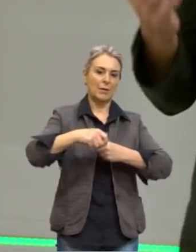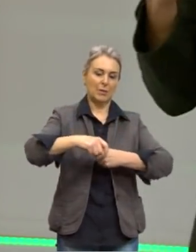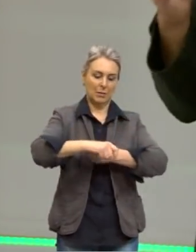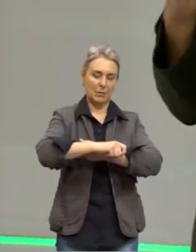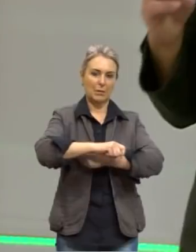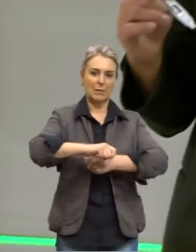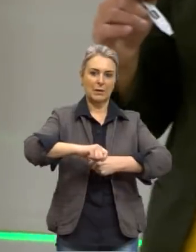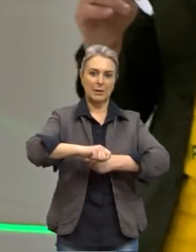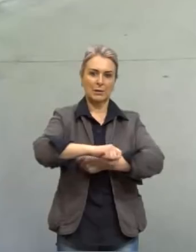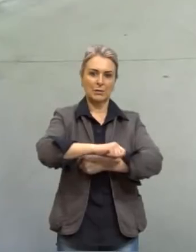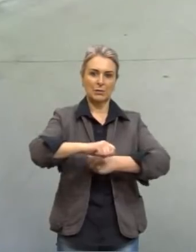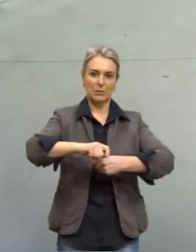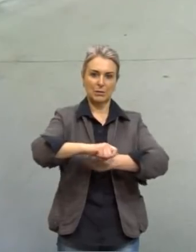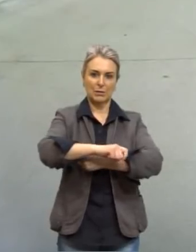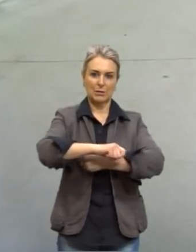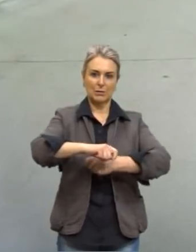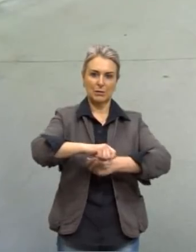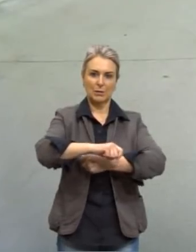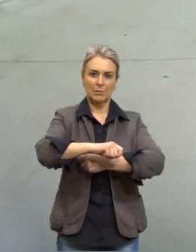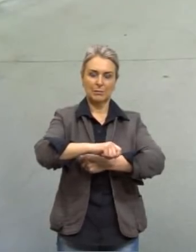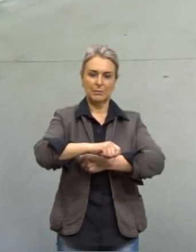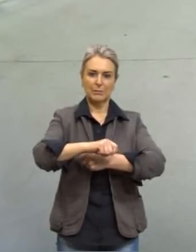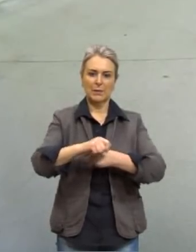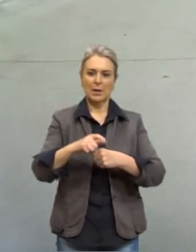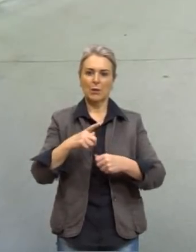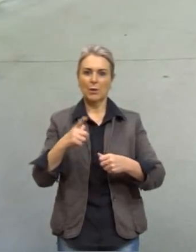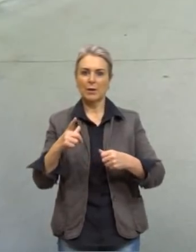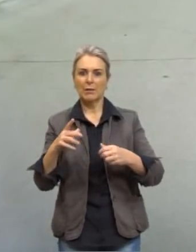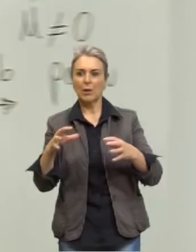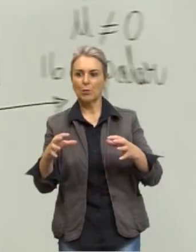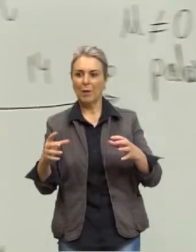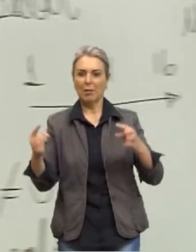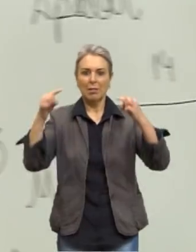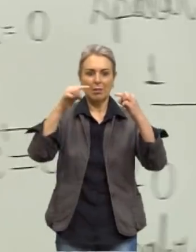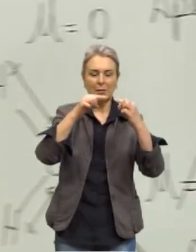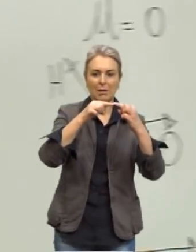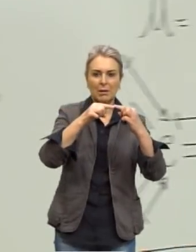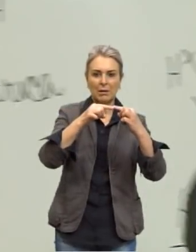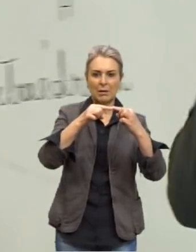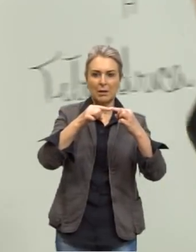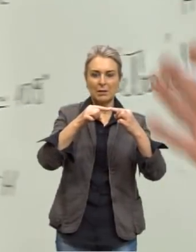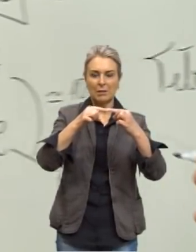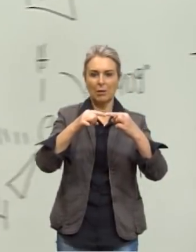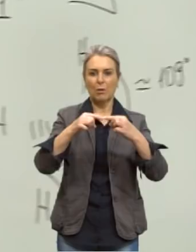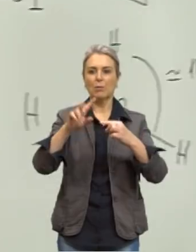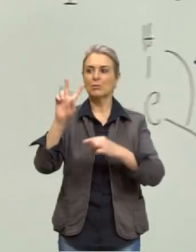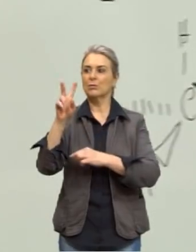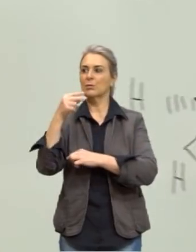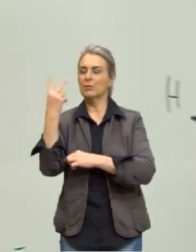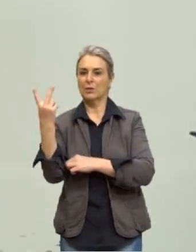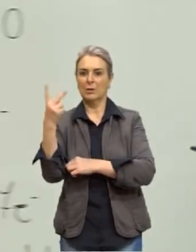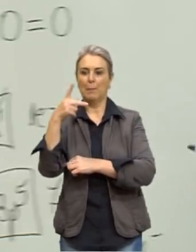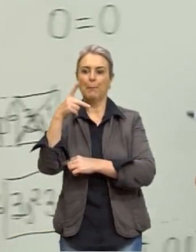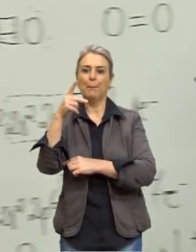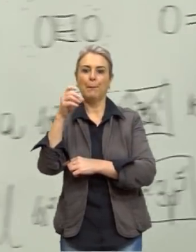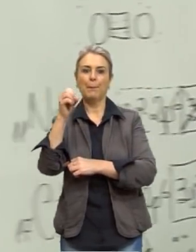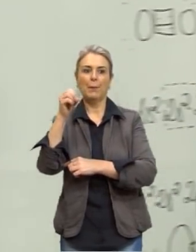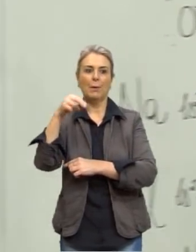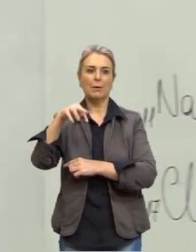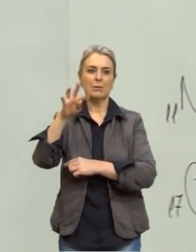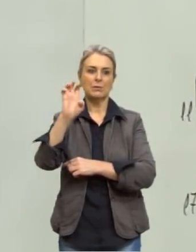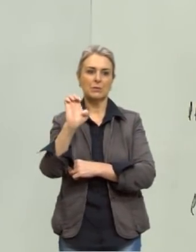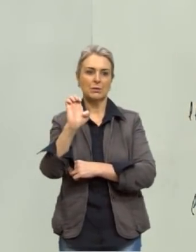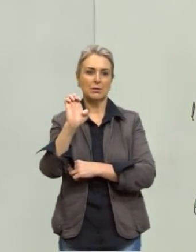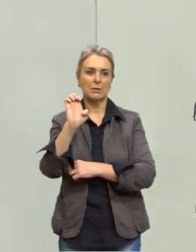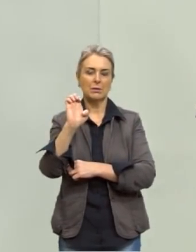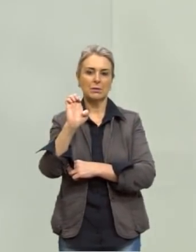que antigamente a gente falava de ponte de hidrogênio já não existe mais isso tá é uma outra definição então o